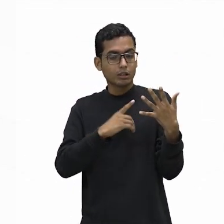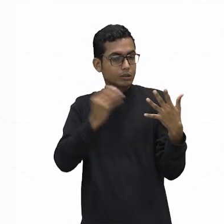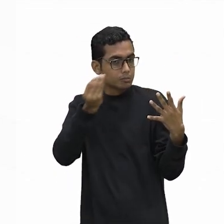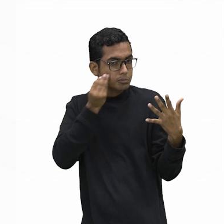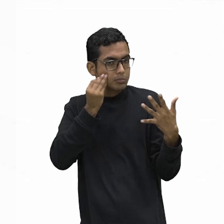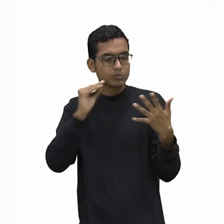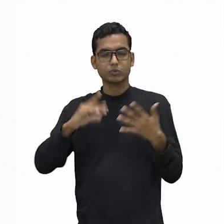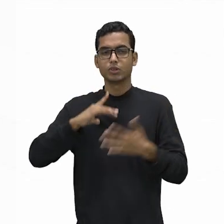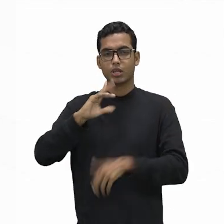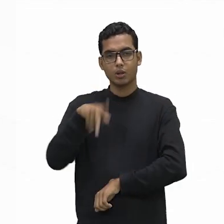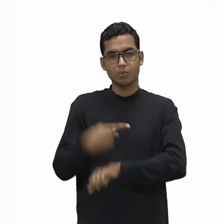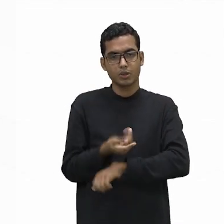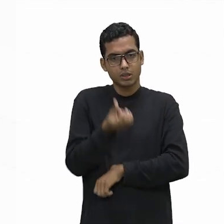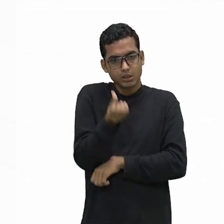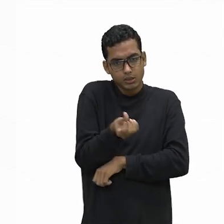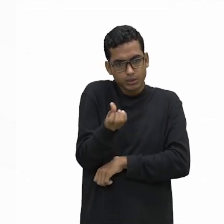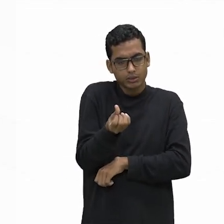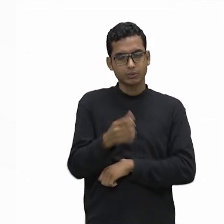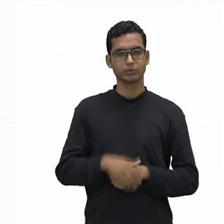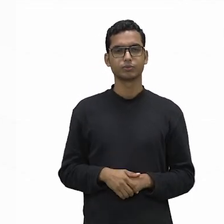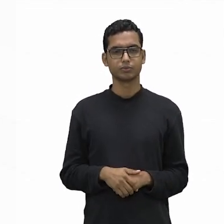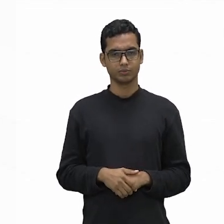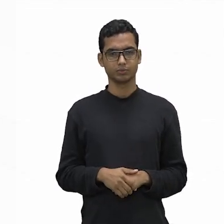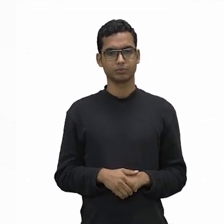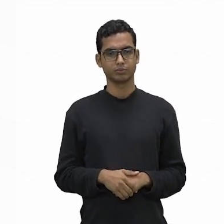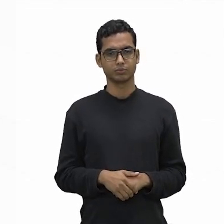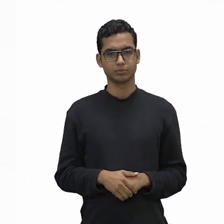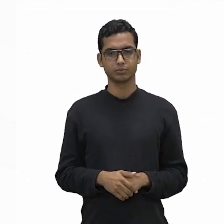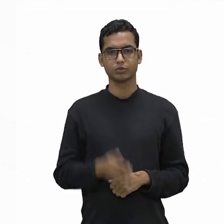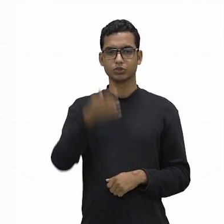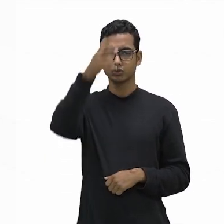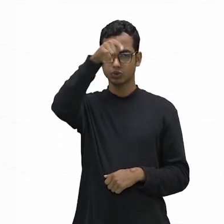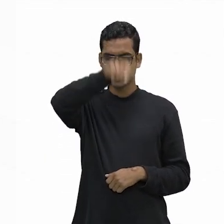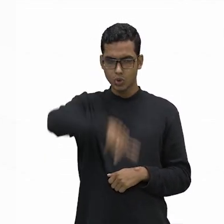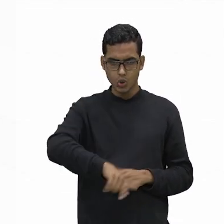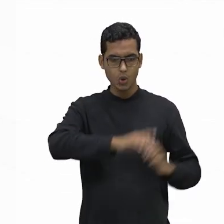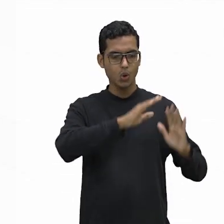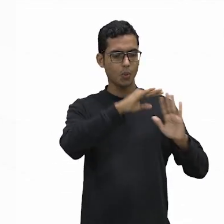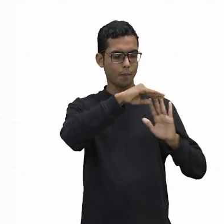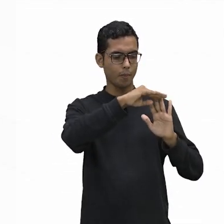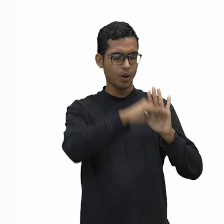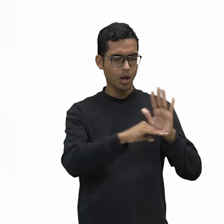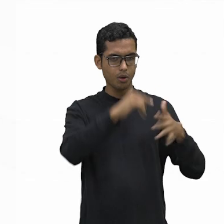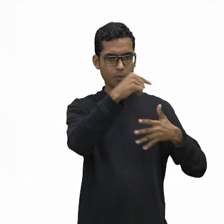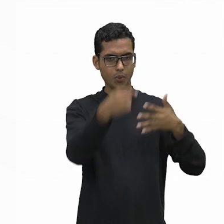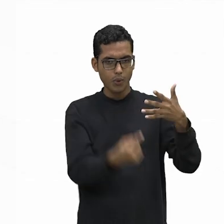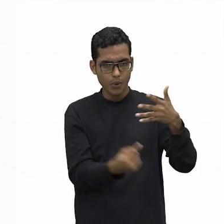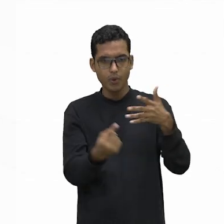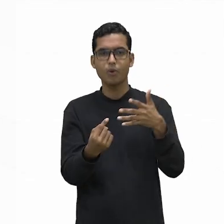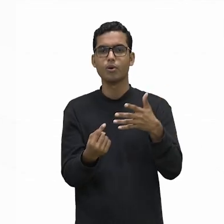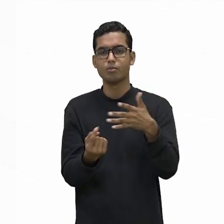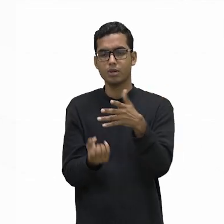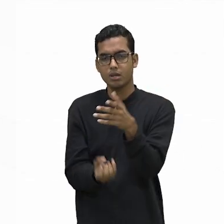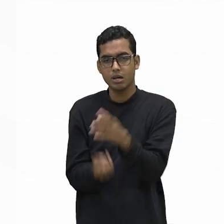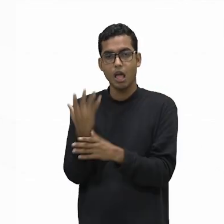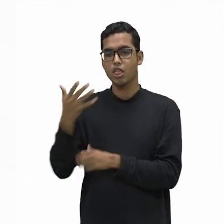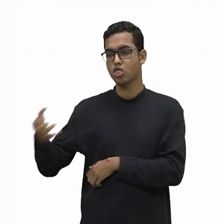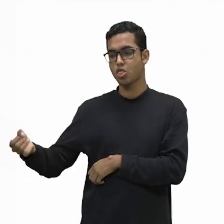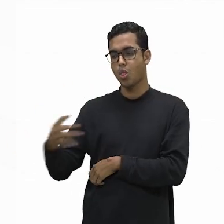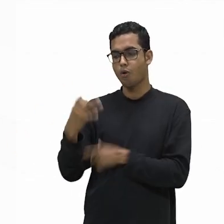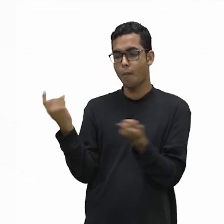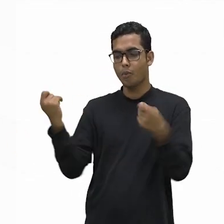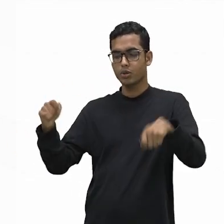no sexto, que é a retroalimentação, repita, use os resultados para formular novas hipóteses